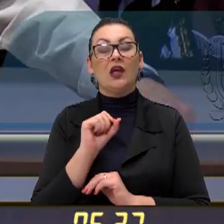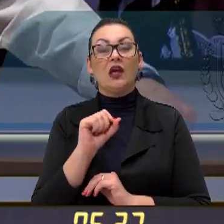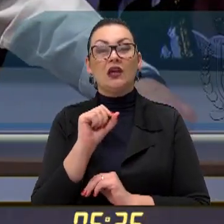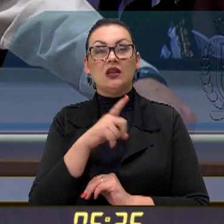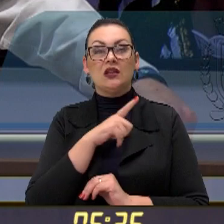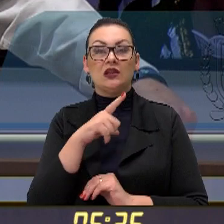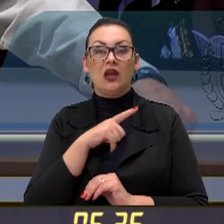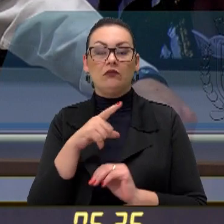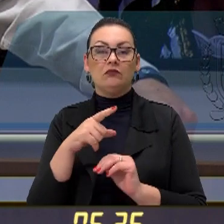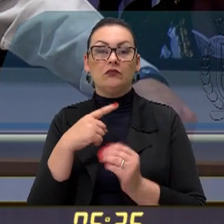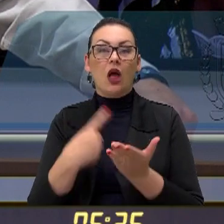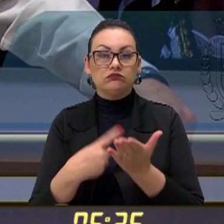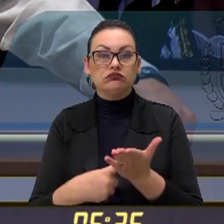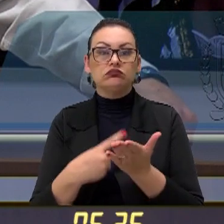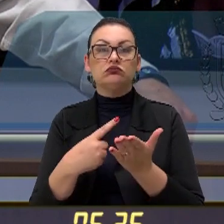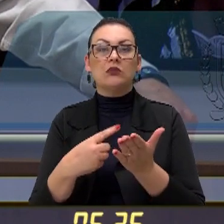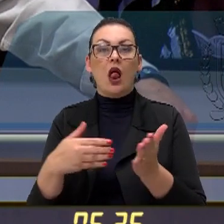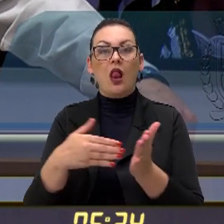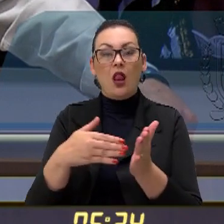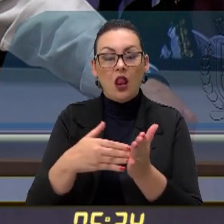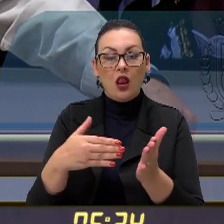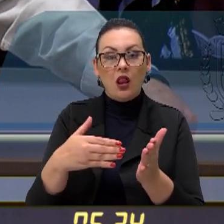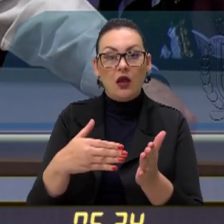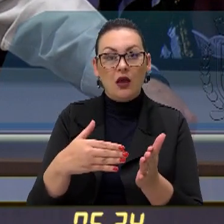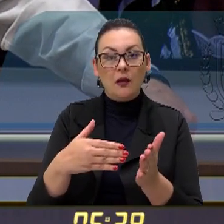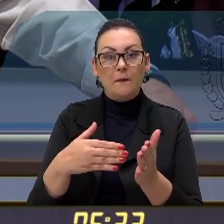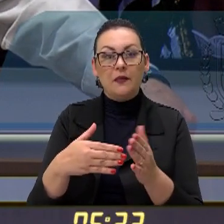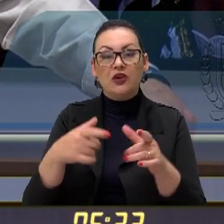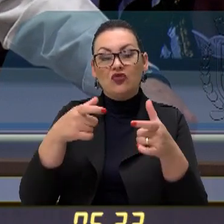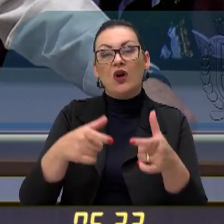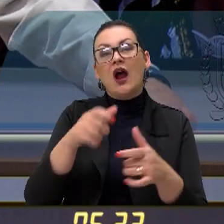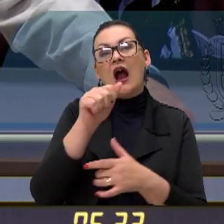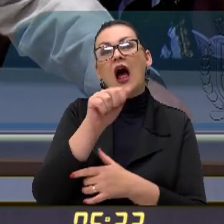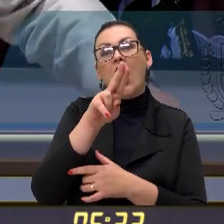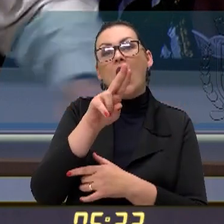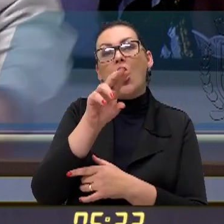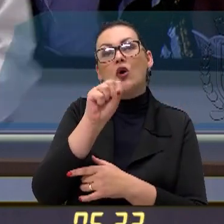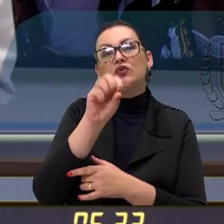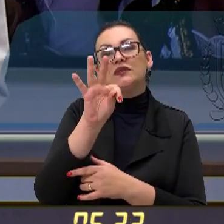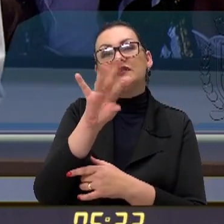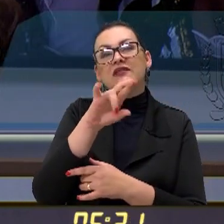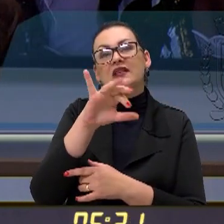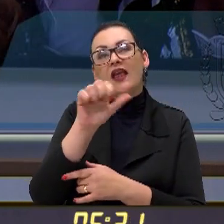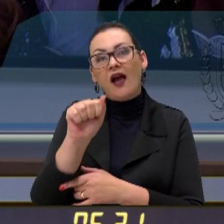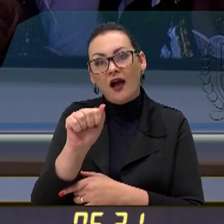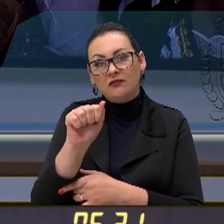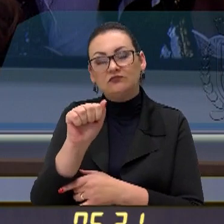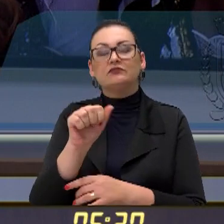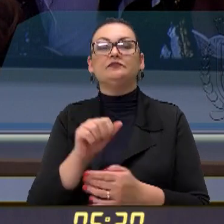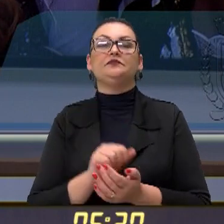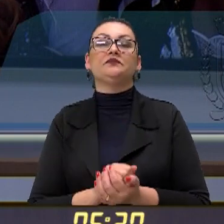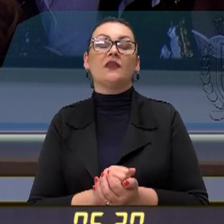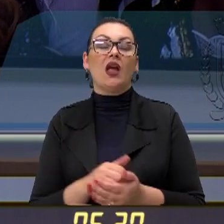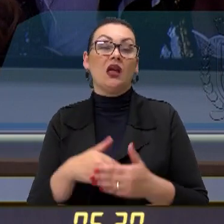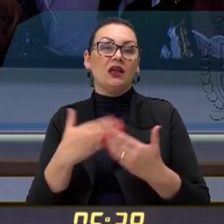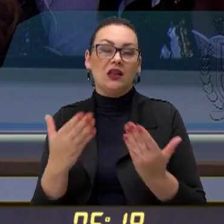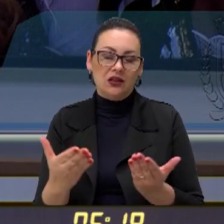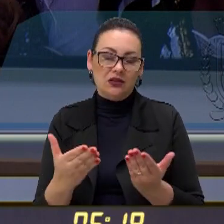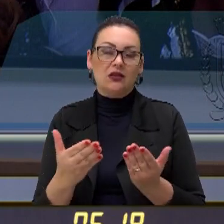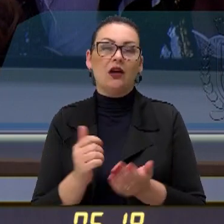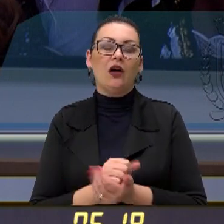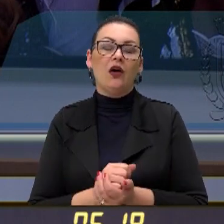direcionando ou estabelecendo limites da linha Áustria que contemple os moradores. Então, nós